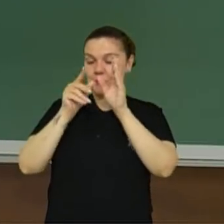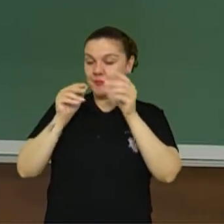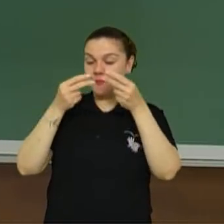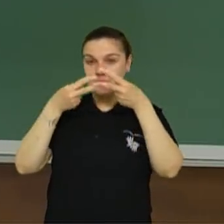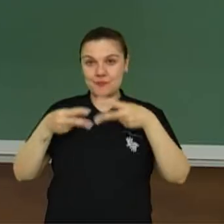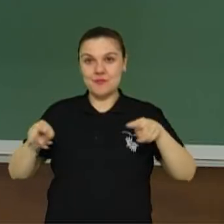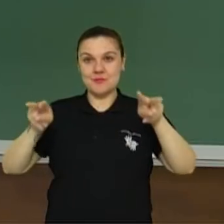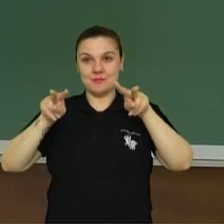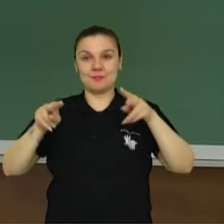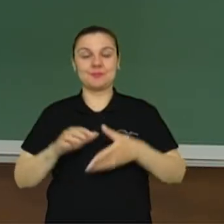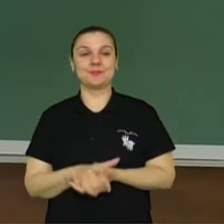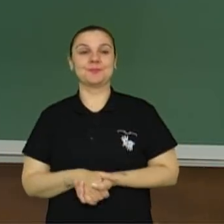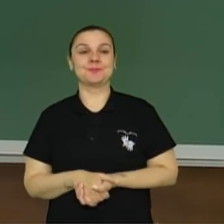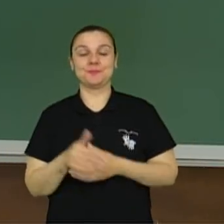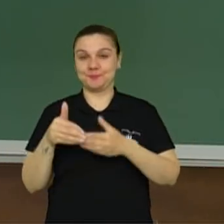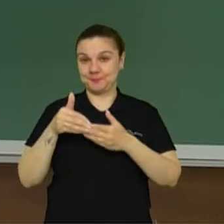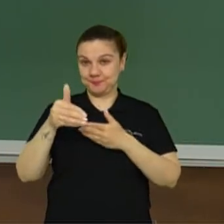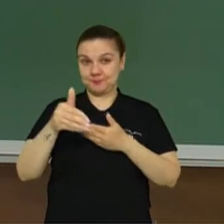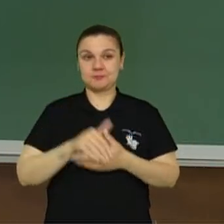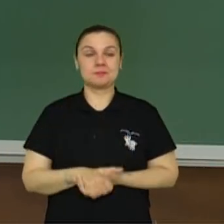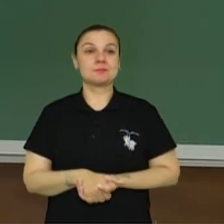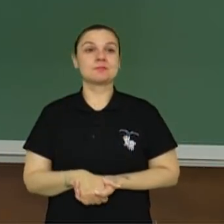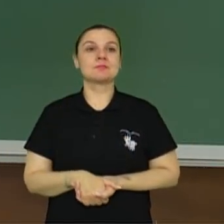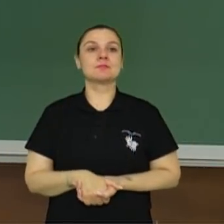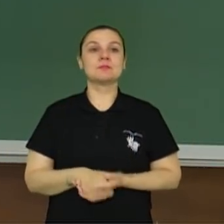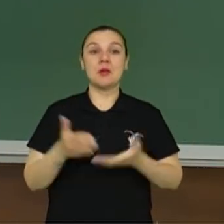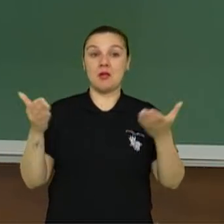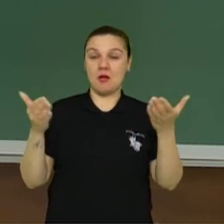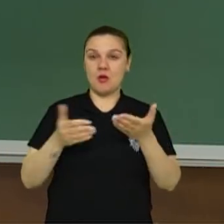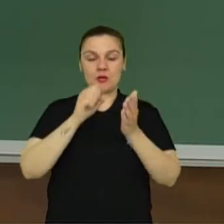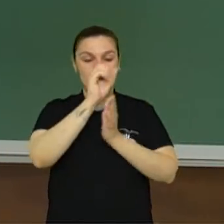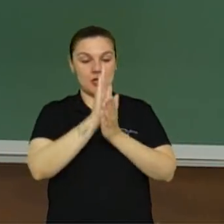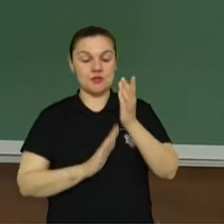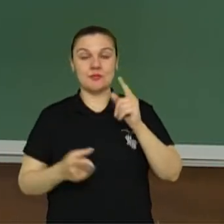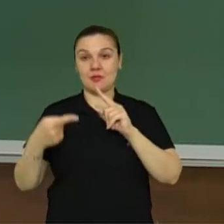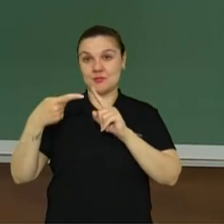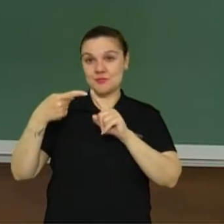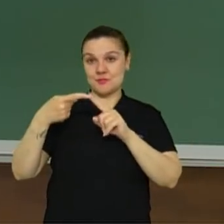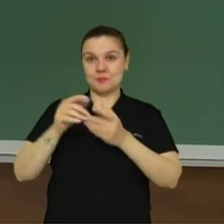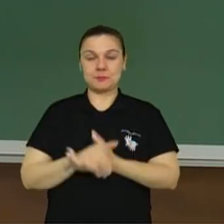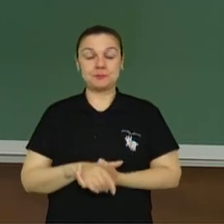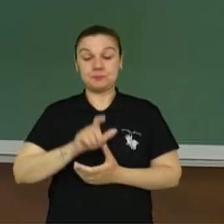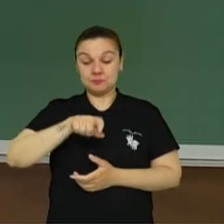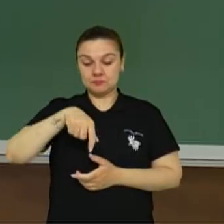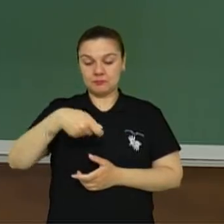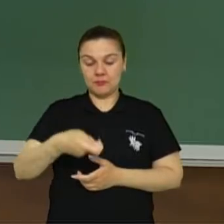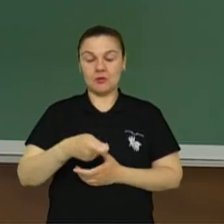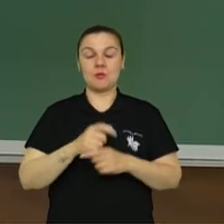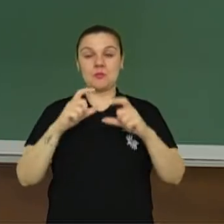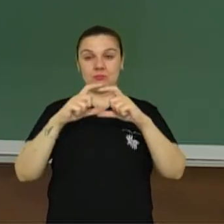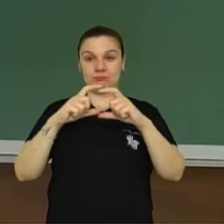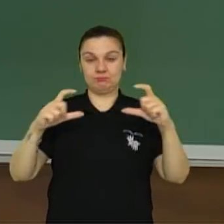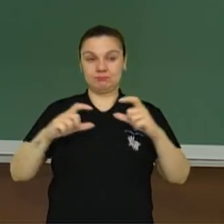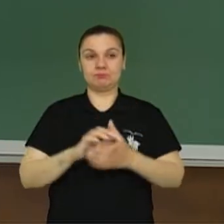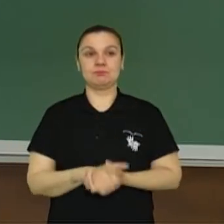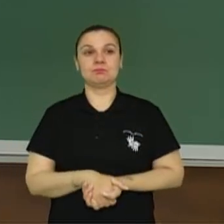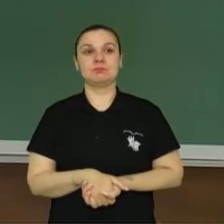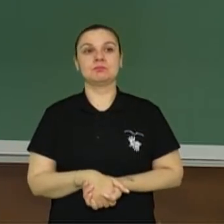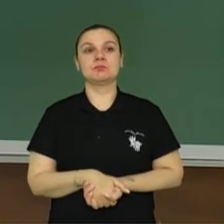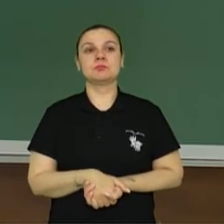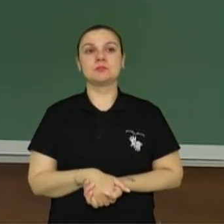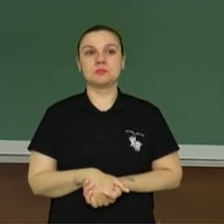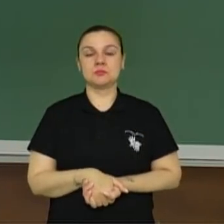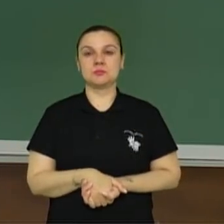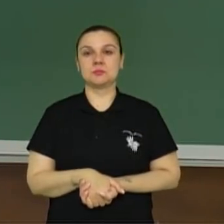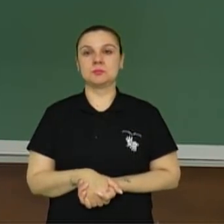Bacana? Então, seguindo aqui, nós temos a atividade 1, então, em relação a este gênero, a tirinha aqui que